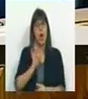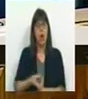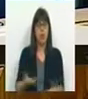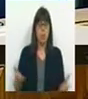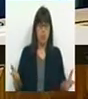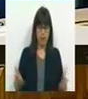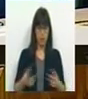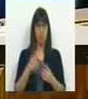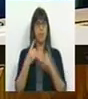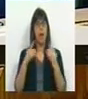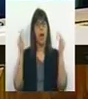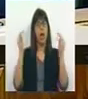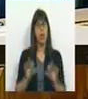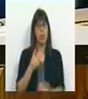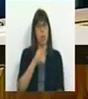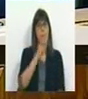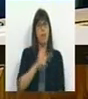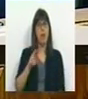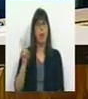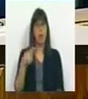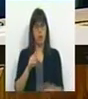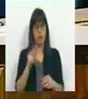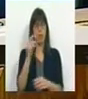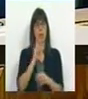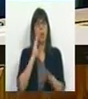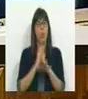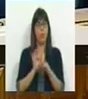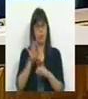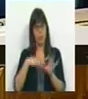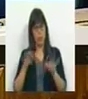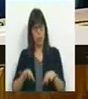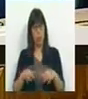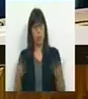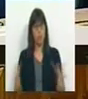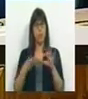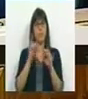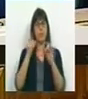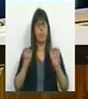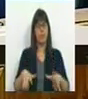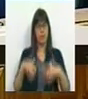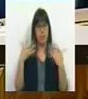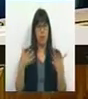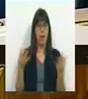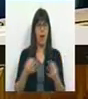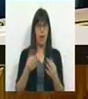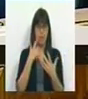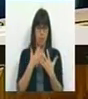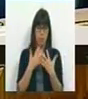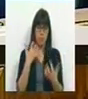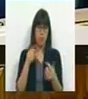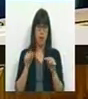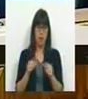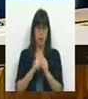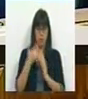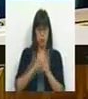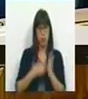mas porque há uma redução de 1 milhão de euros. Bom, a terceira e última nota, e eu concluo, tem a ver com alguns princípios que, embora subjacentes